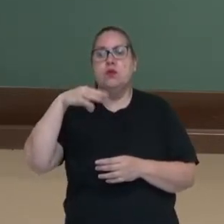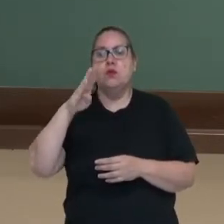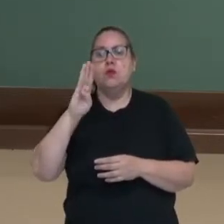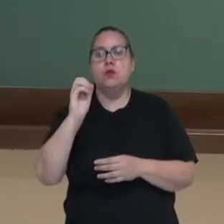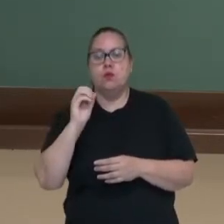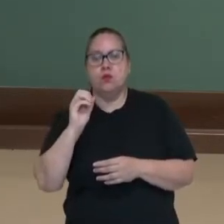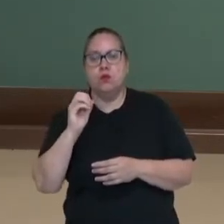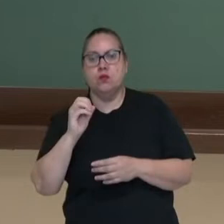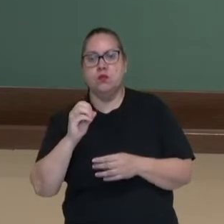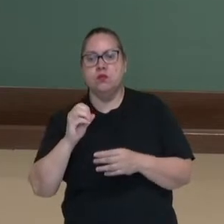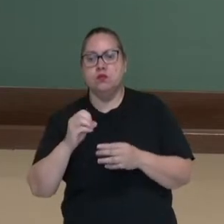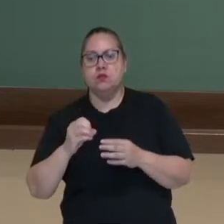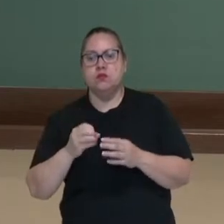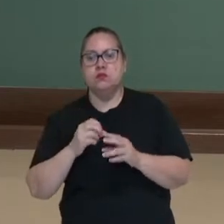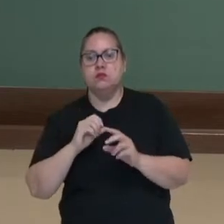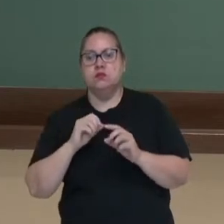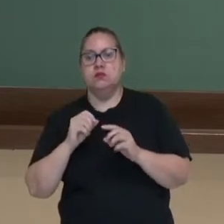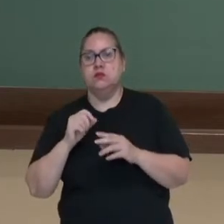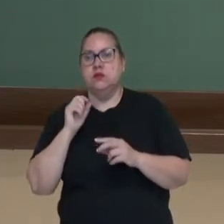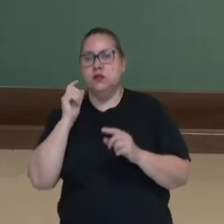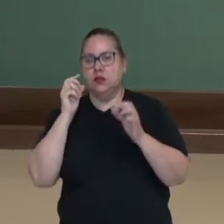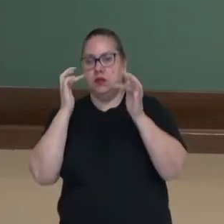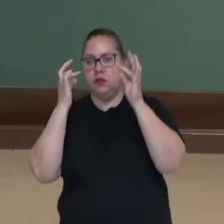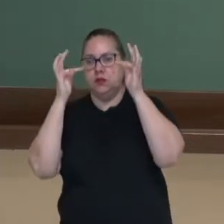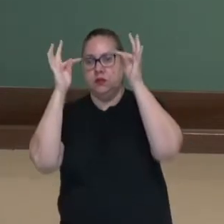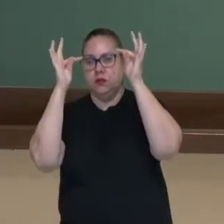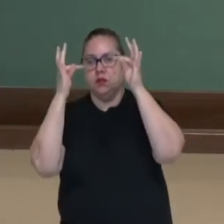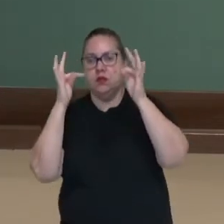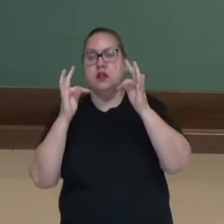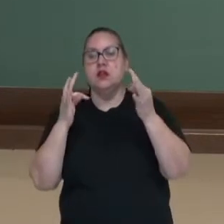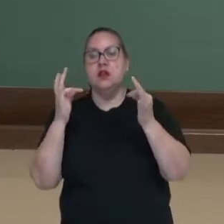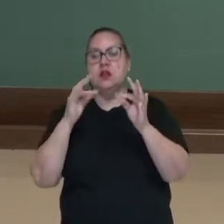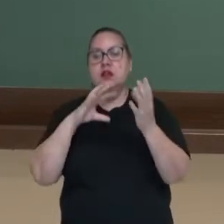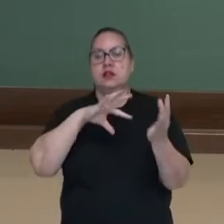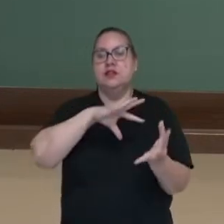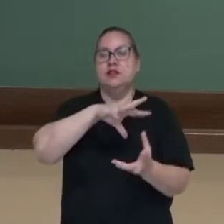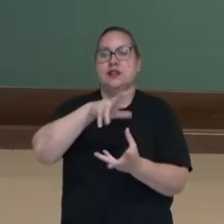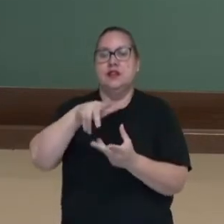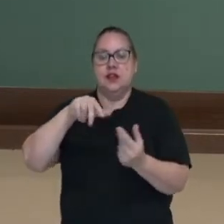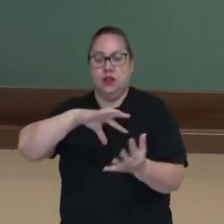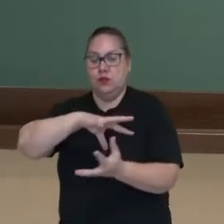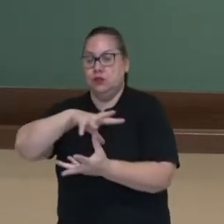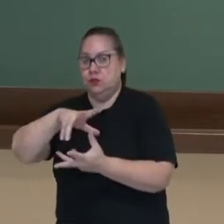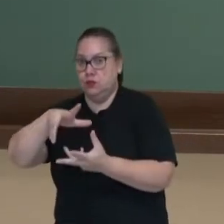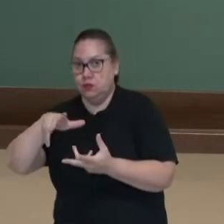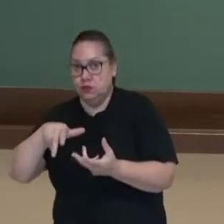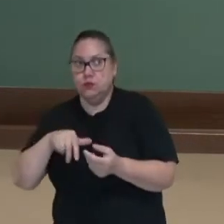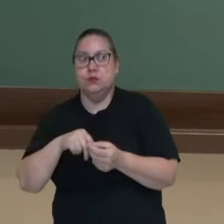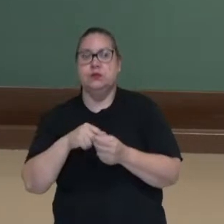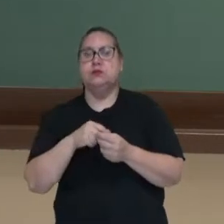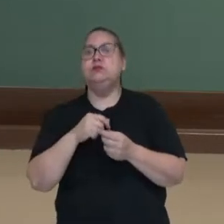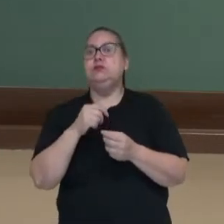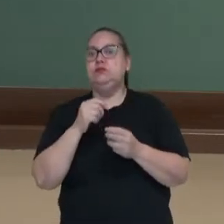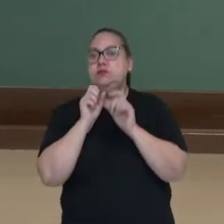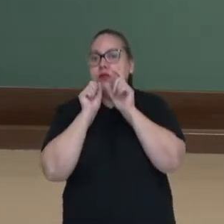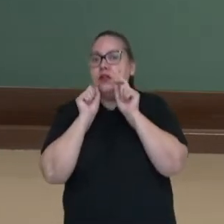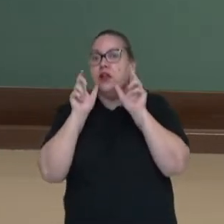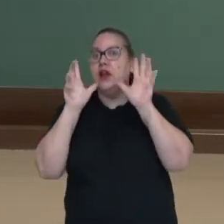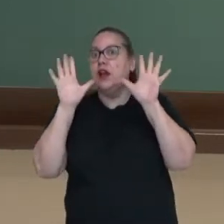a teoria dele estava certa, a Terra é redonda. Isso é muito importante deixar muito